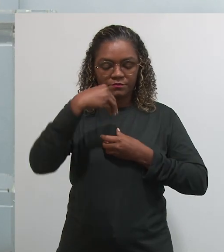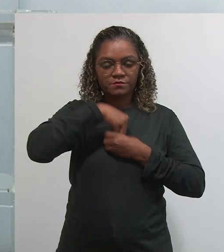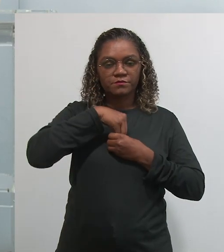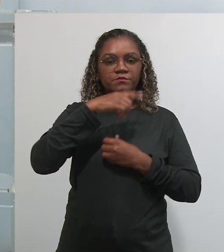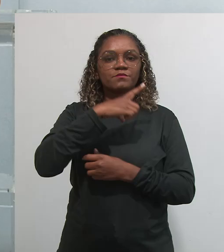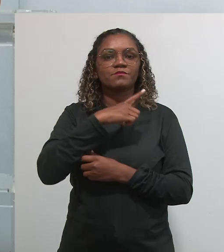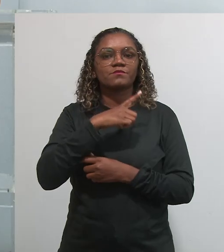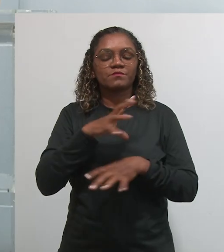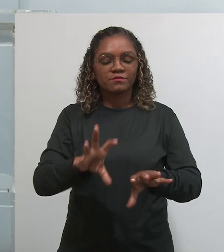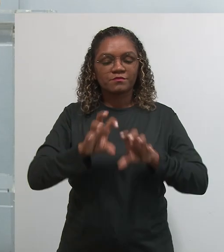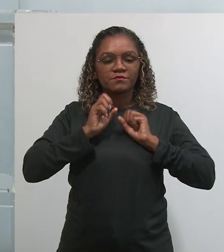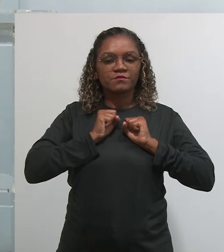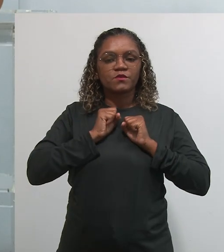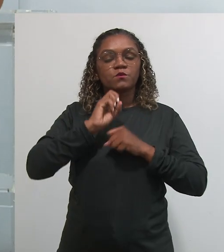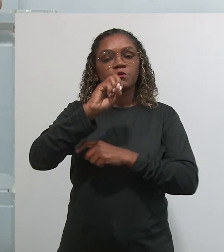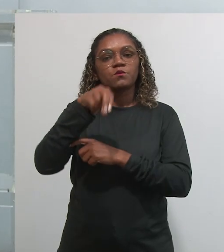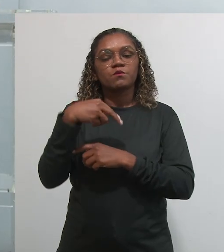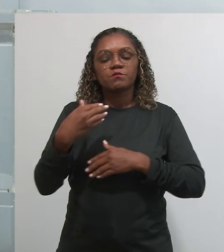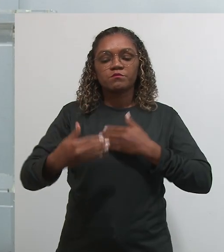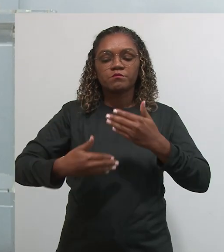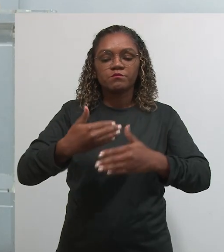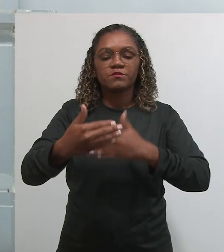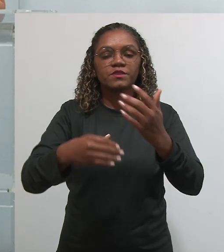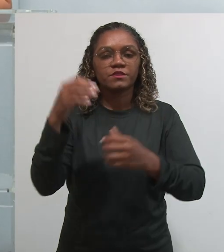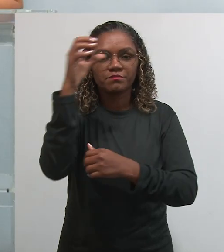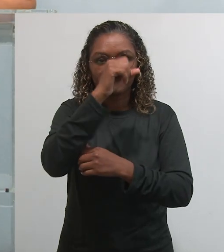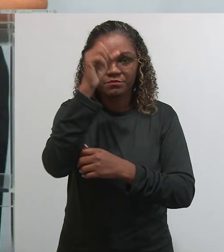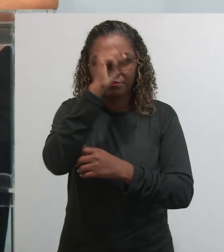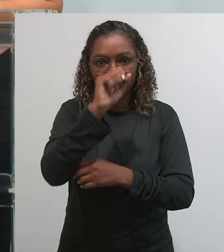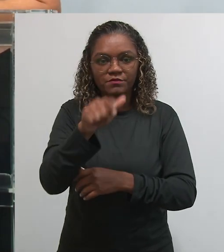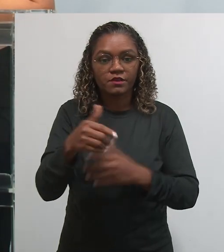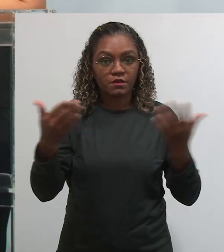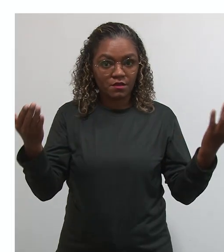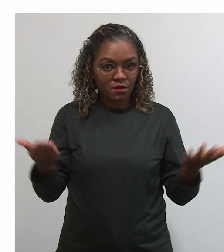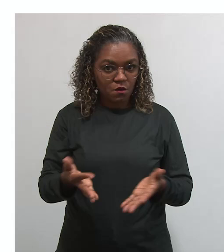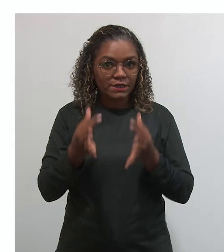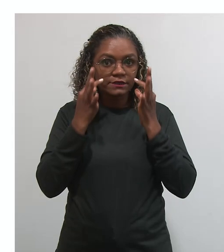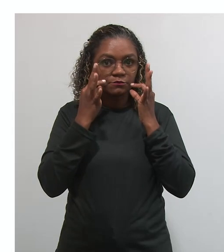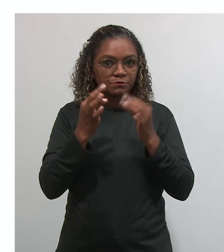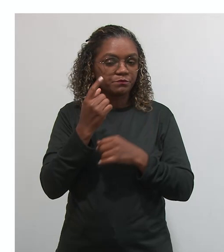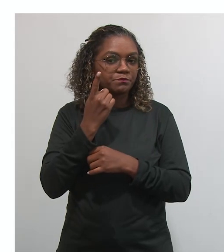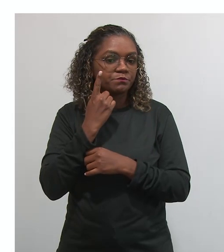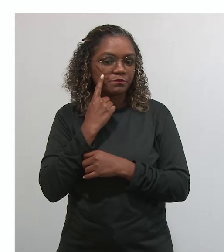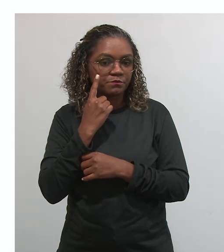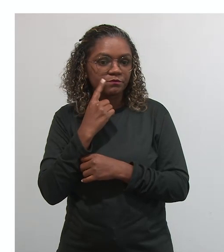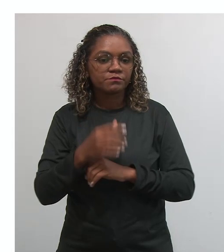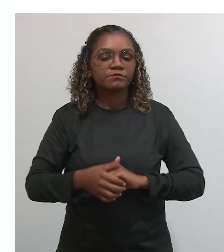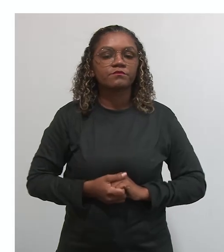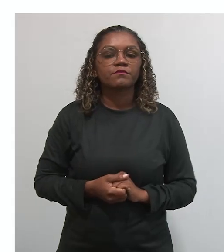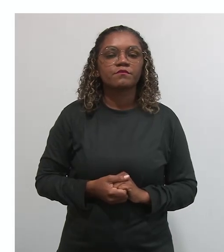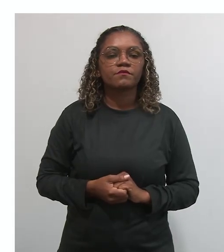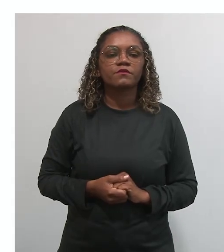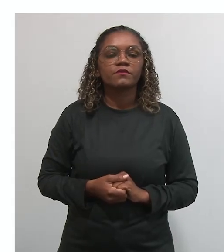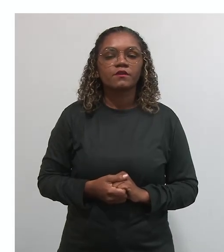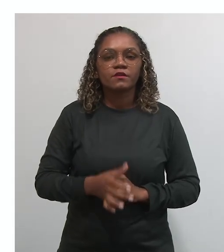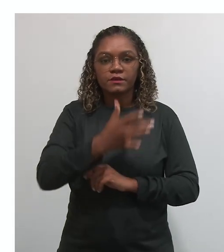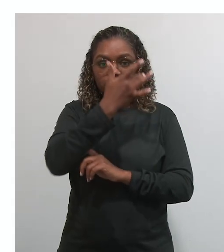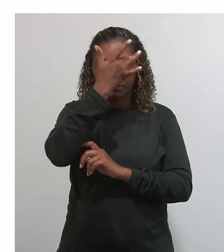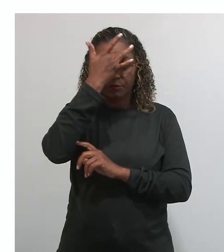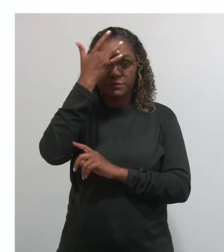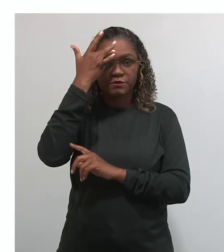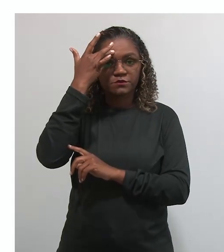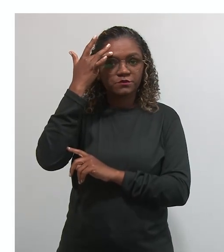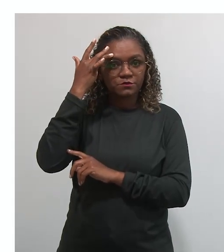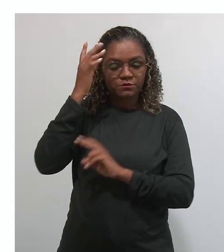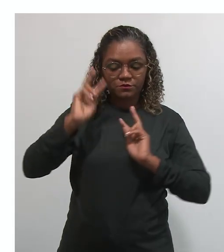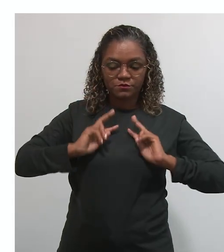em nós ou eles são aprendidos por nós. Então, preste atenção. O ser humano, ele é